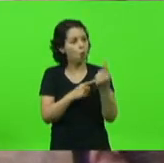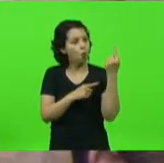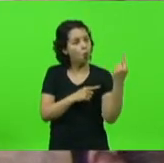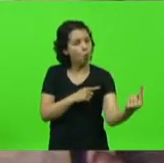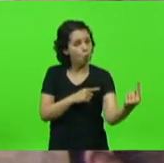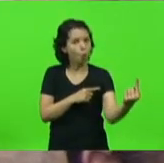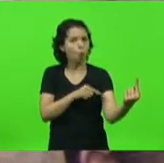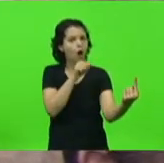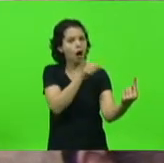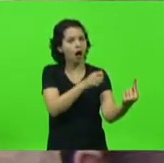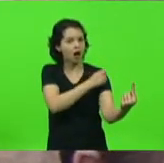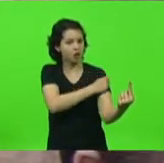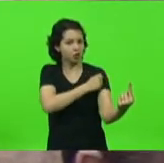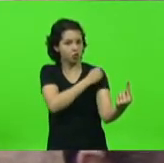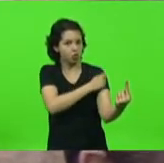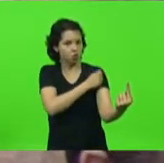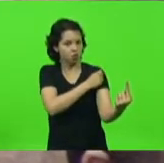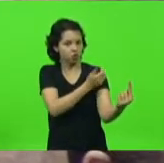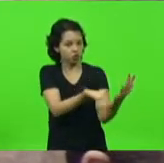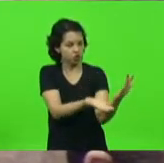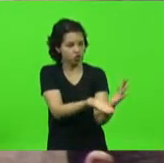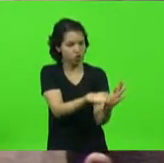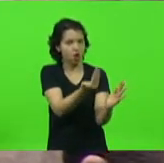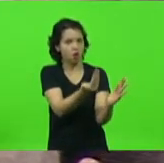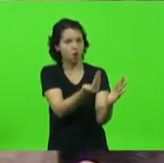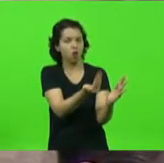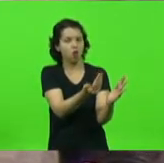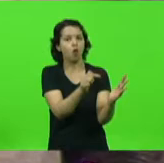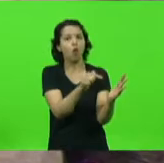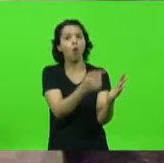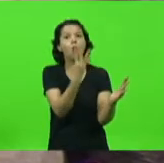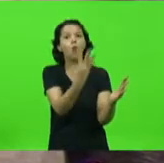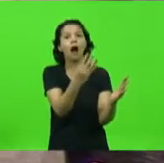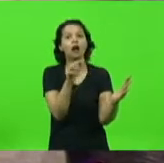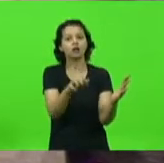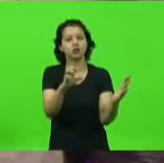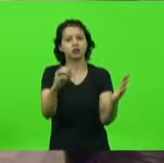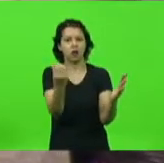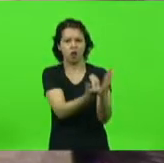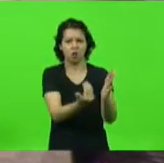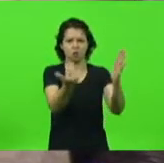um aluno, e tirando o salário dele de R$ 4.700 para